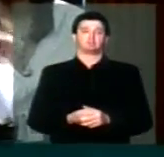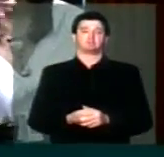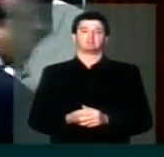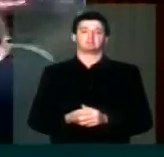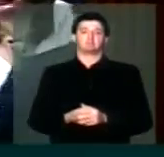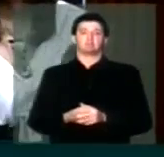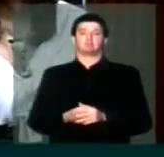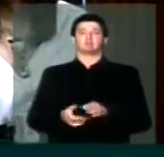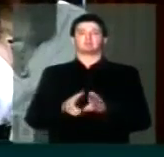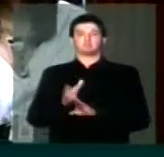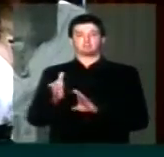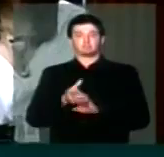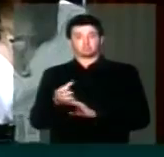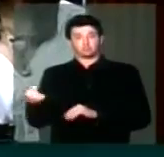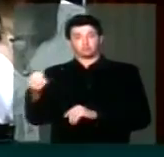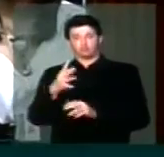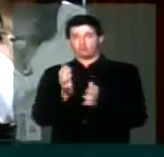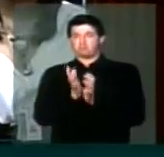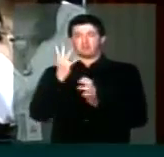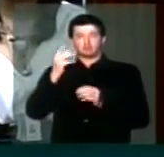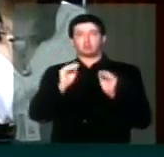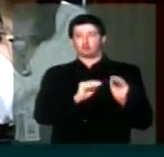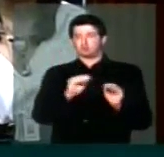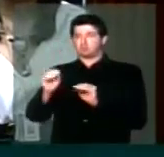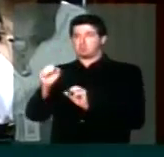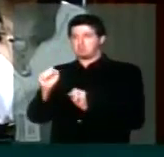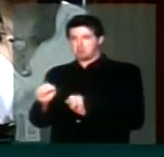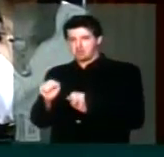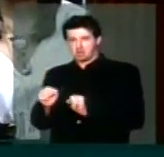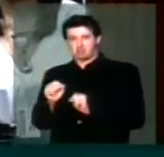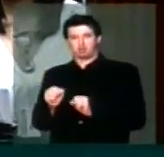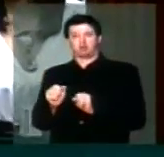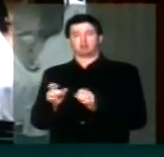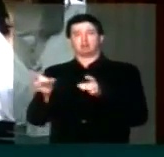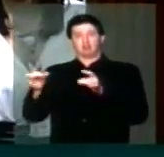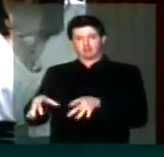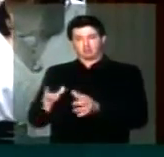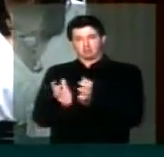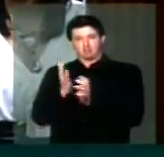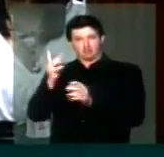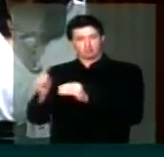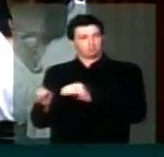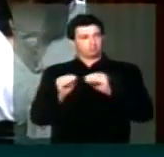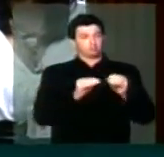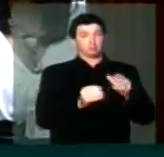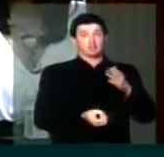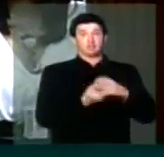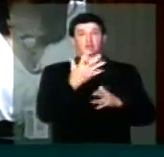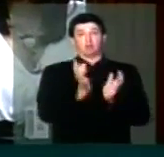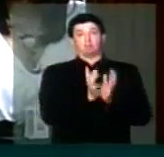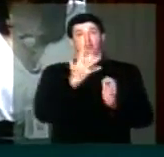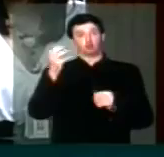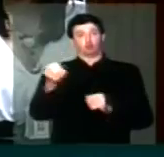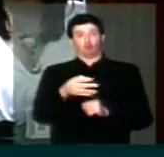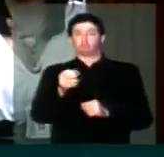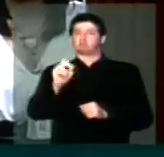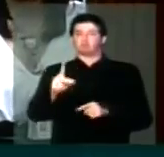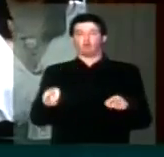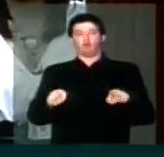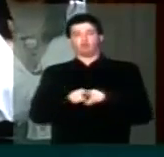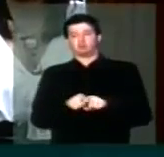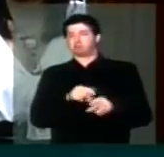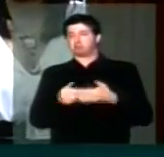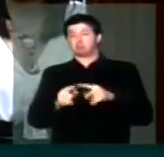de encaminharem para um novo partido, deixarem este partido, comporem um novo partido, mas respeitando